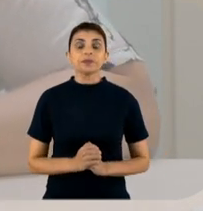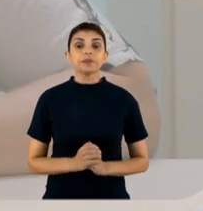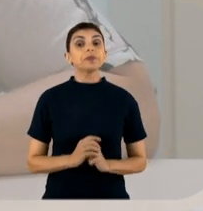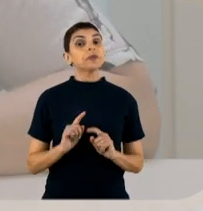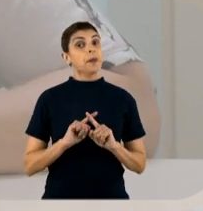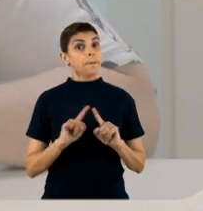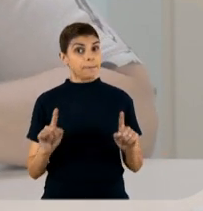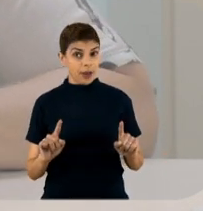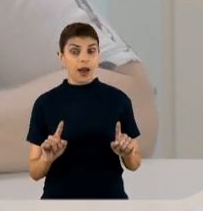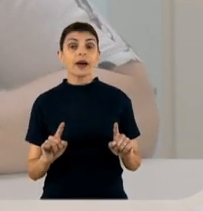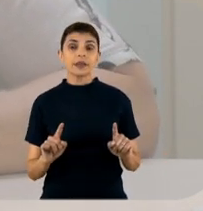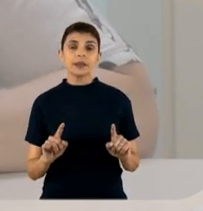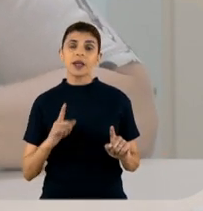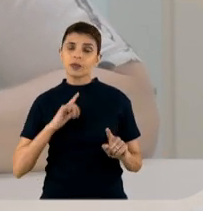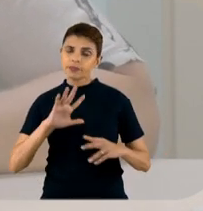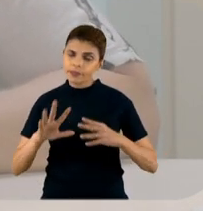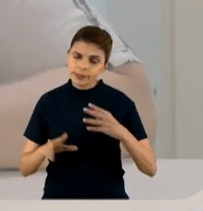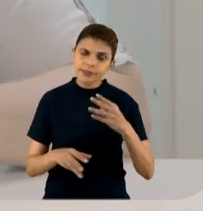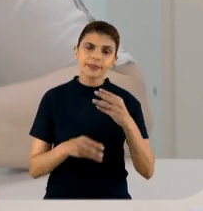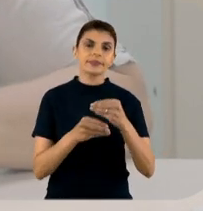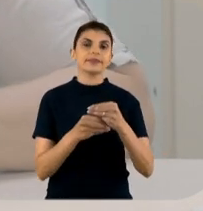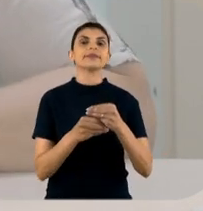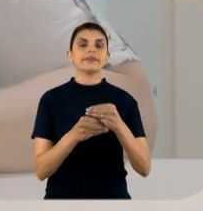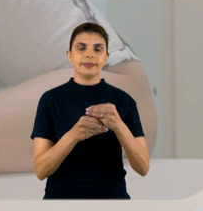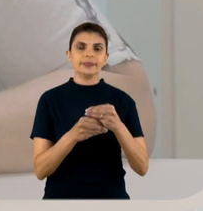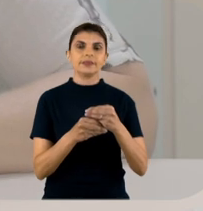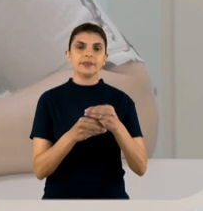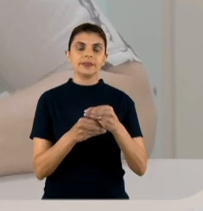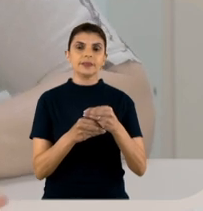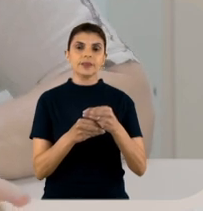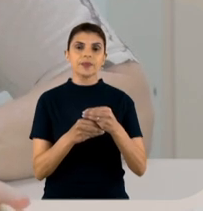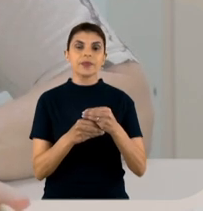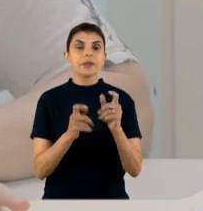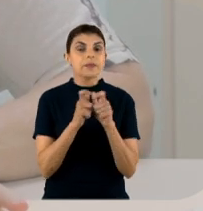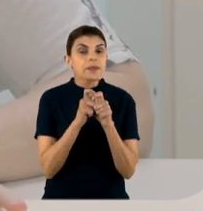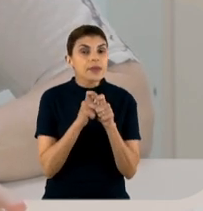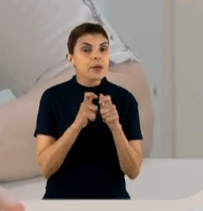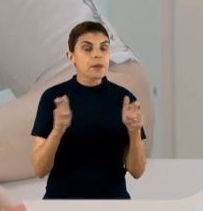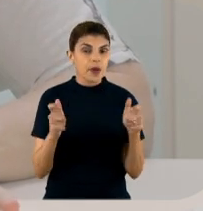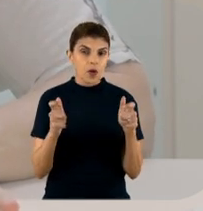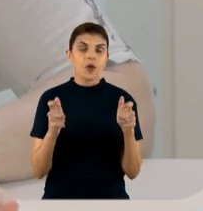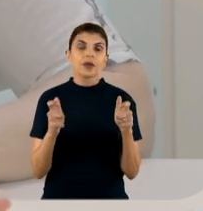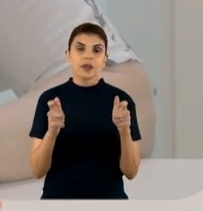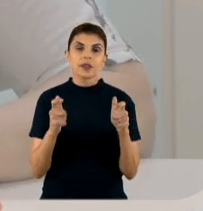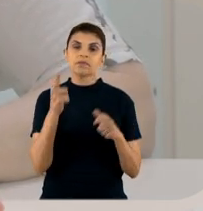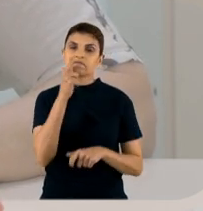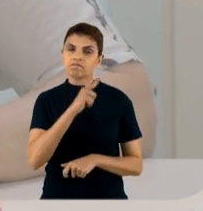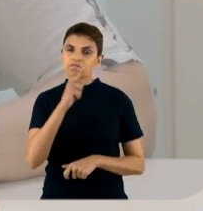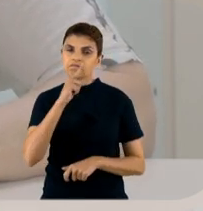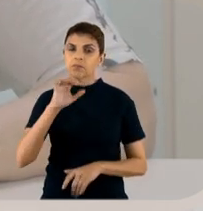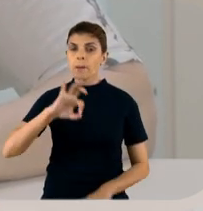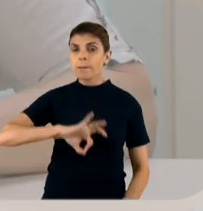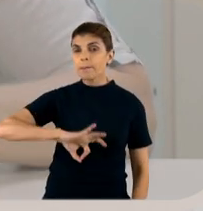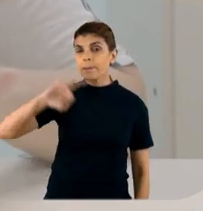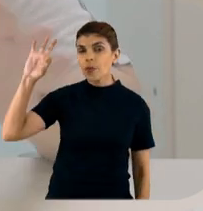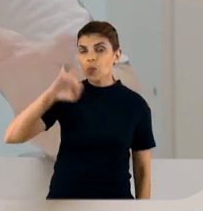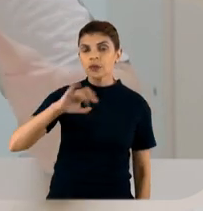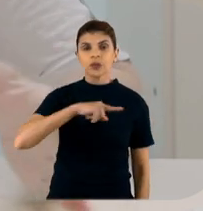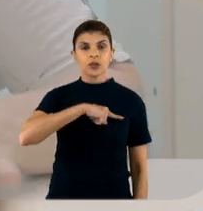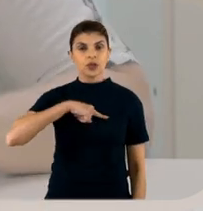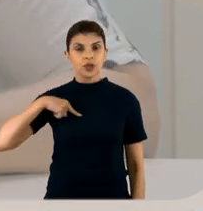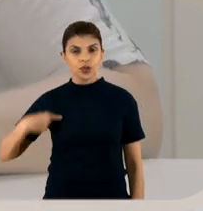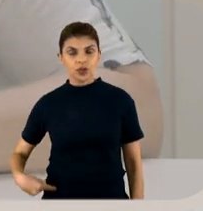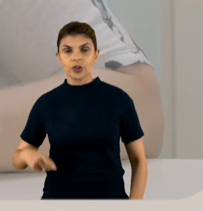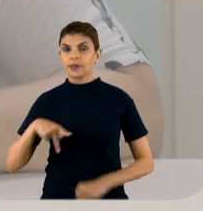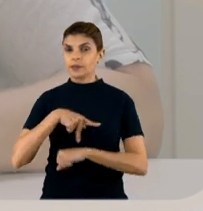agora eh eu só queria também ressaltar na maior parte do do das estatísticas